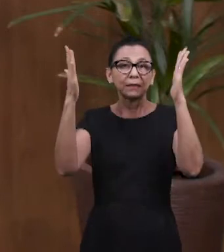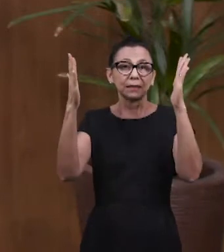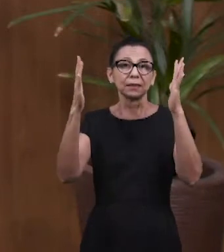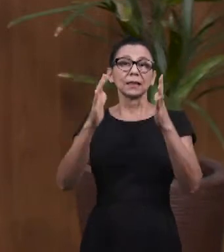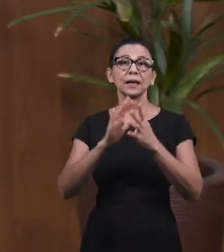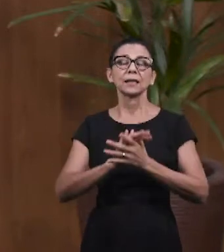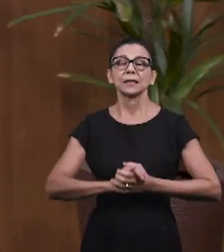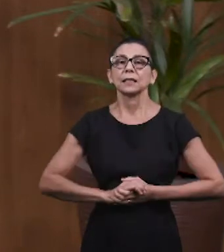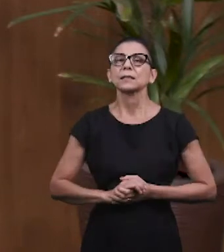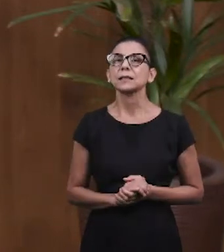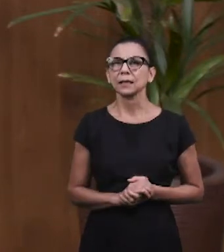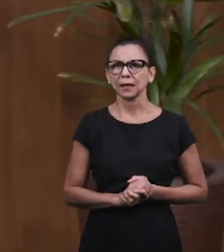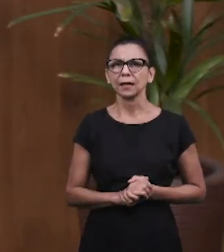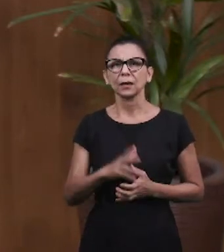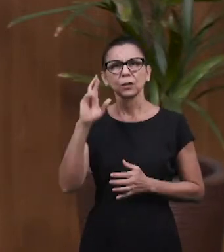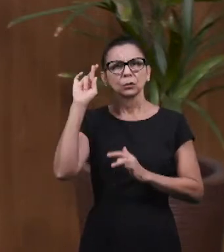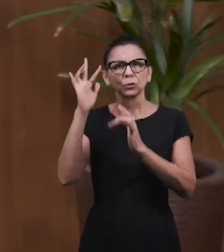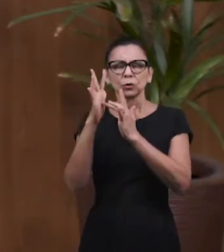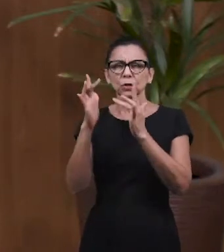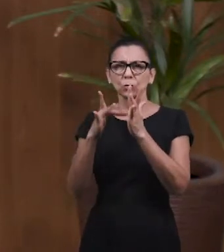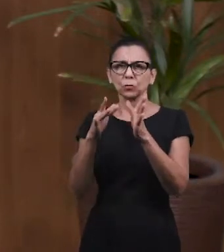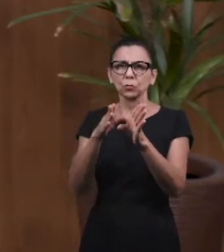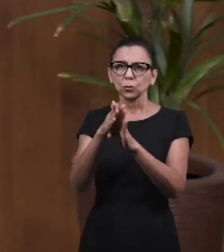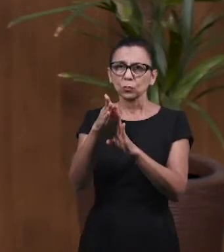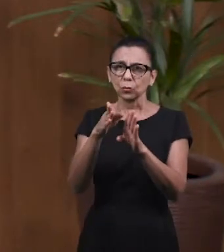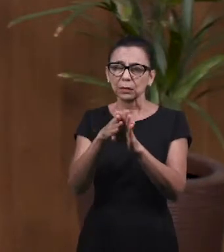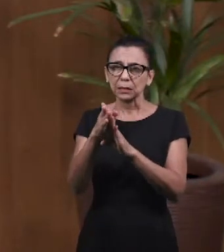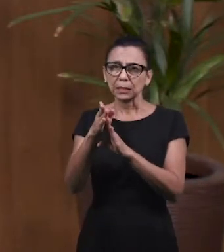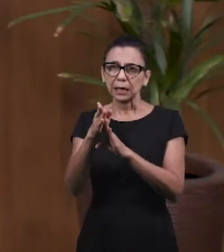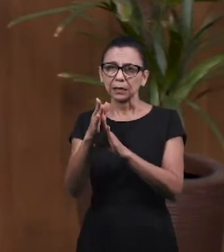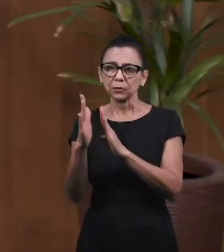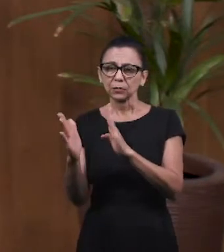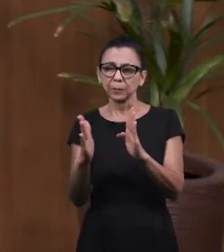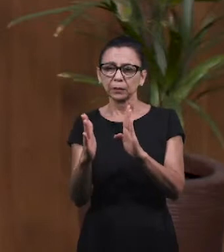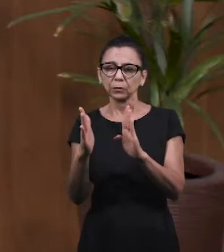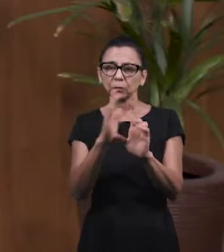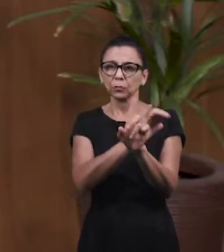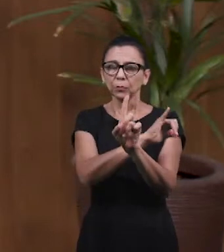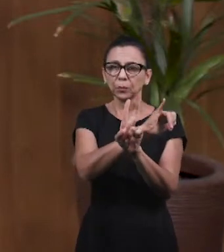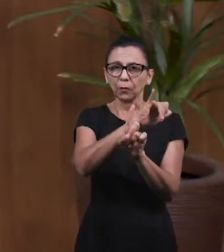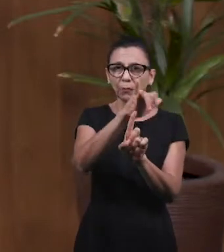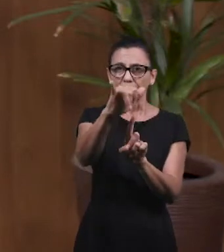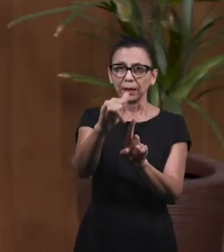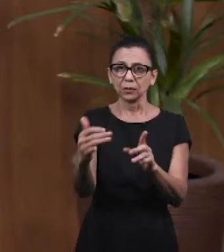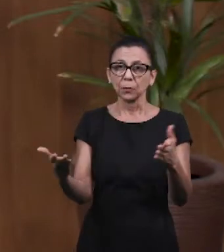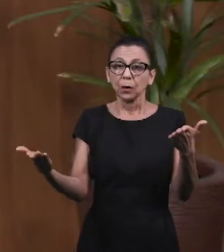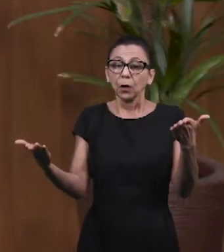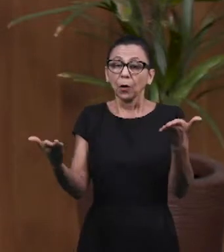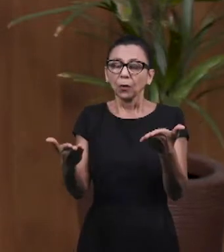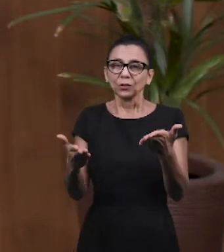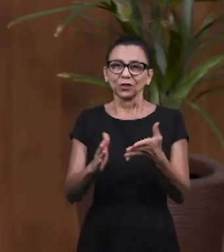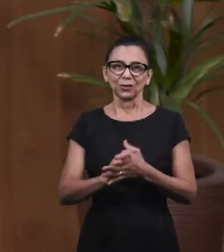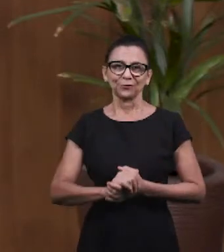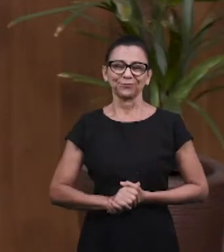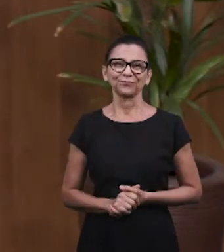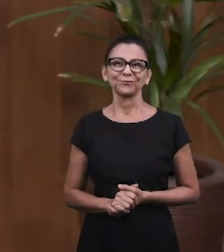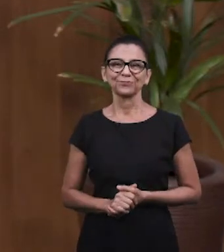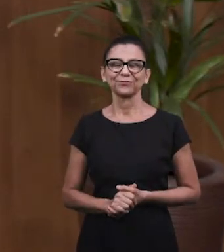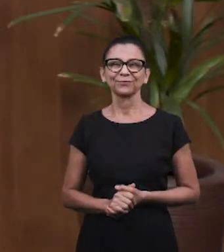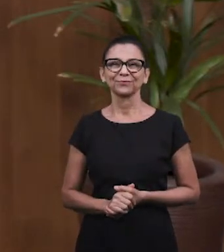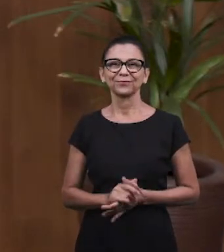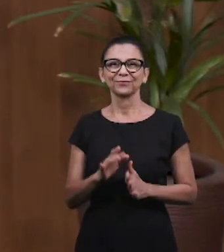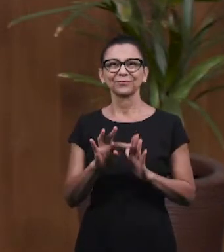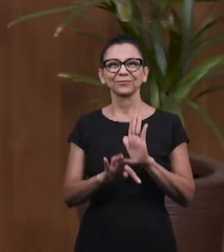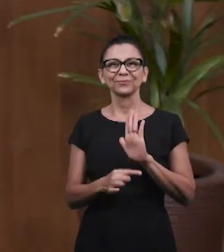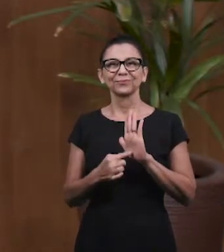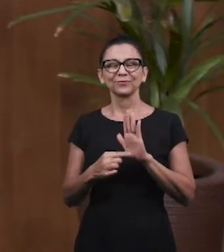exatamente as advertências proféticas do Senhor Jesus para a igreja, para este tempo. E o texto fundamental está